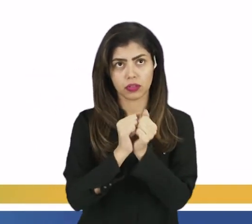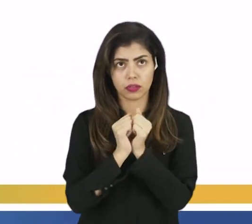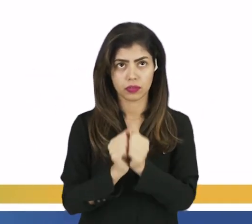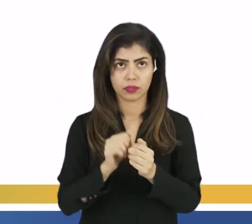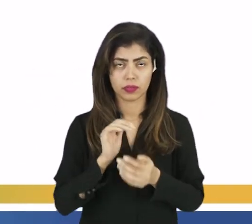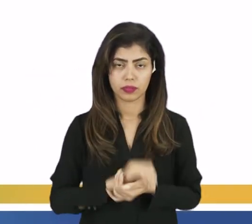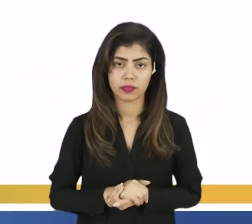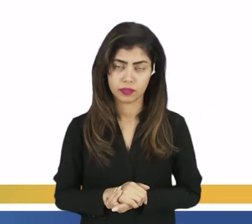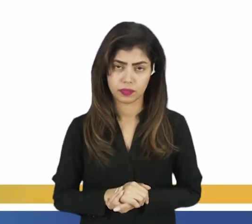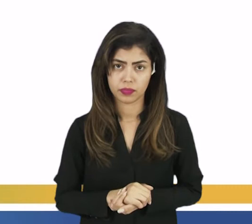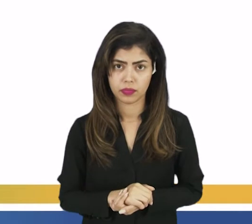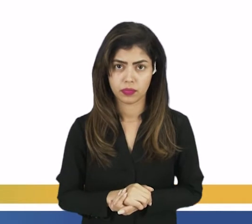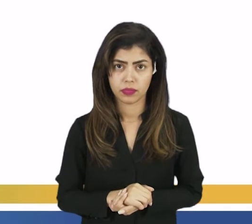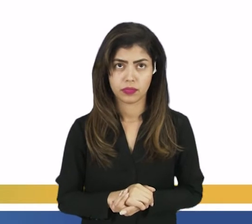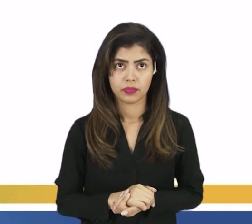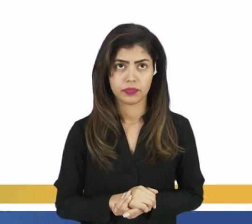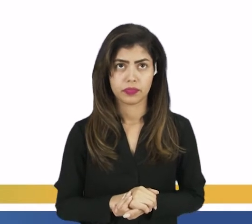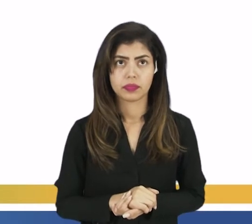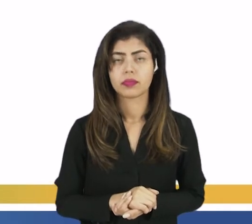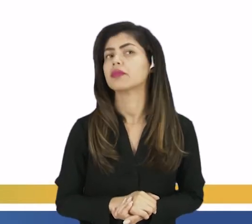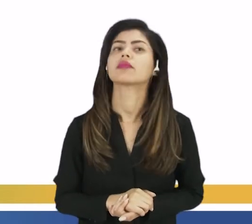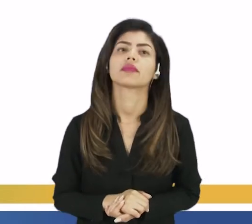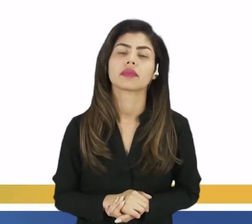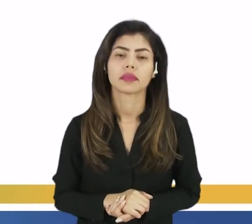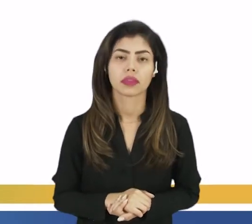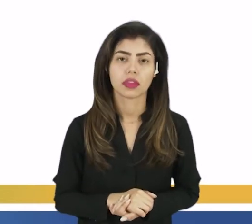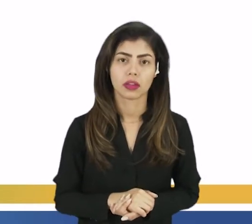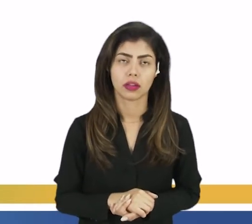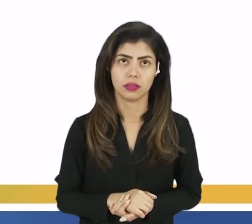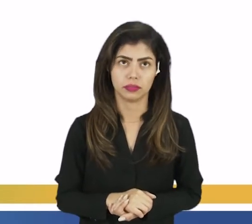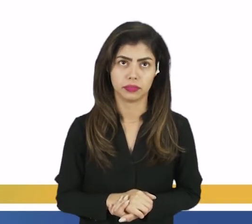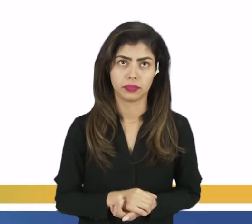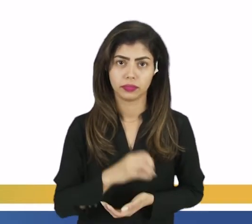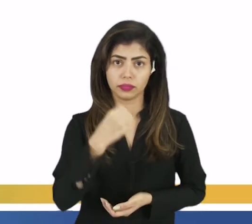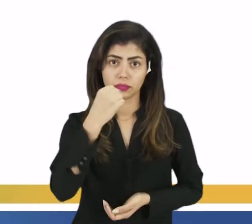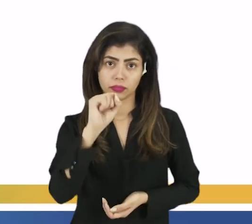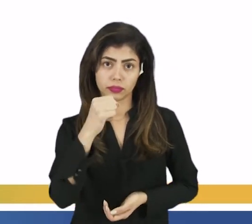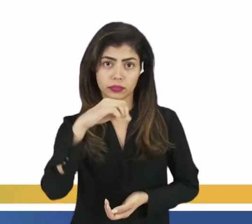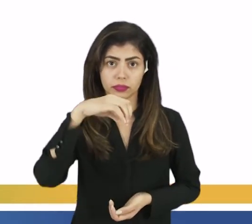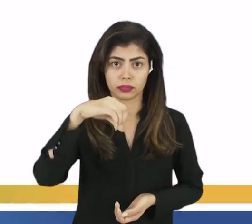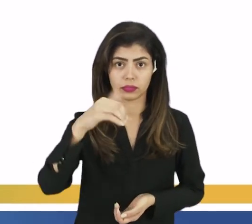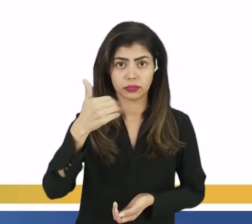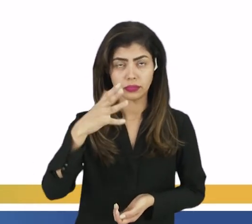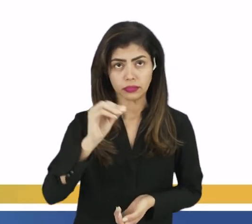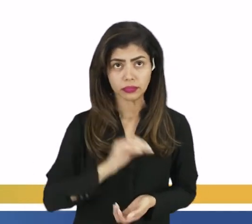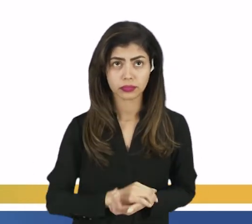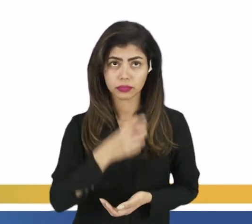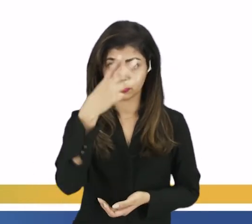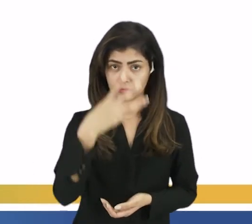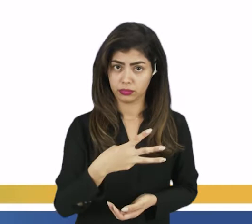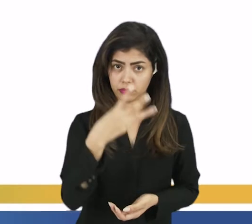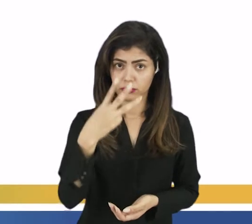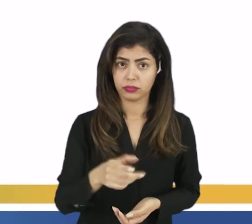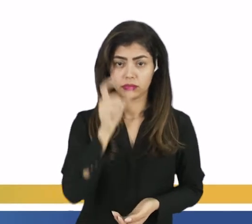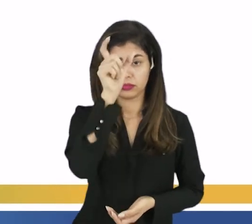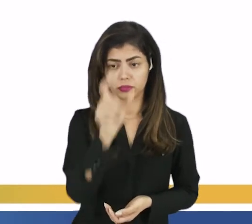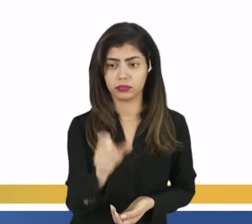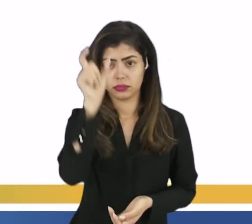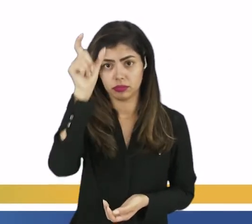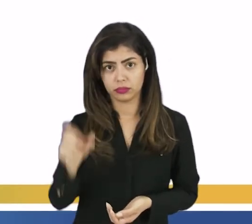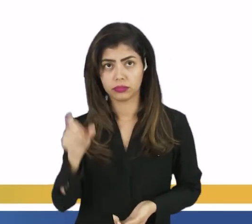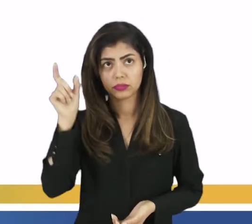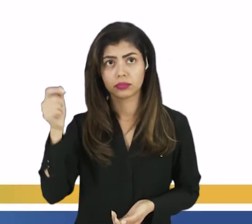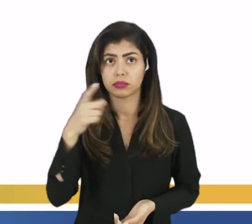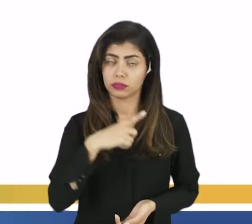juntas ao a oito coluna 8 coluna 9 coluna 10 Então essas três colunas aqui